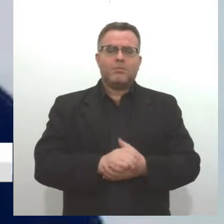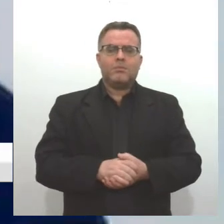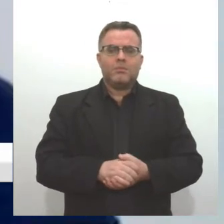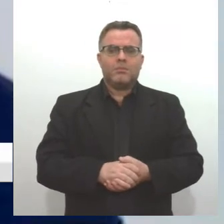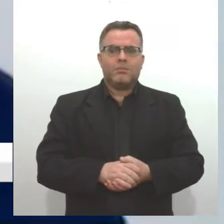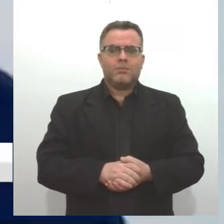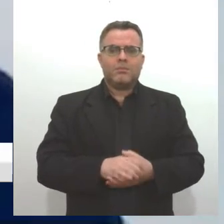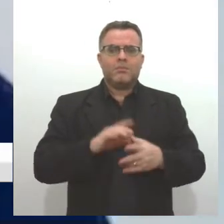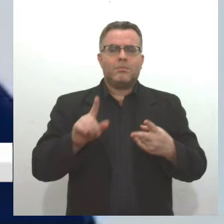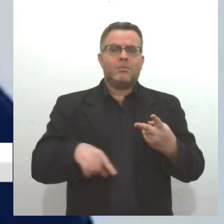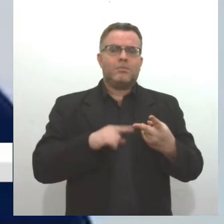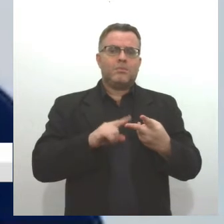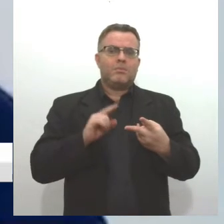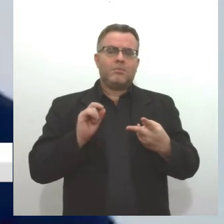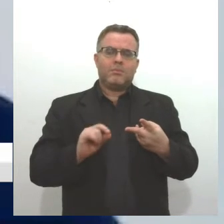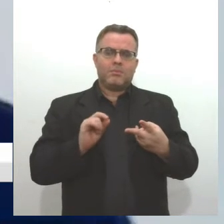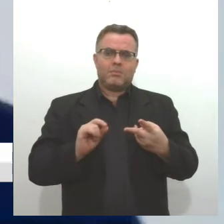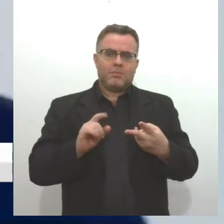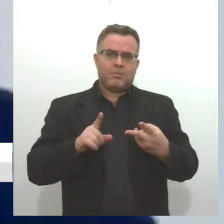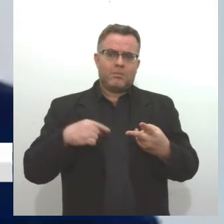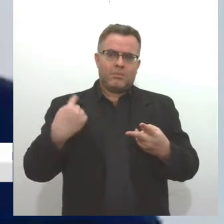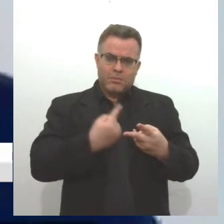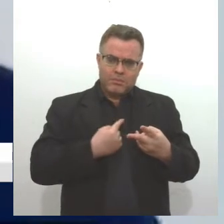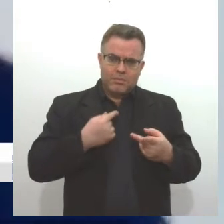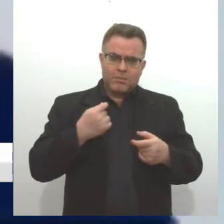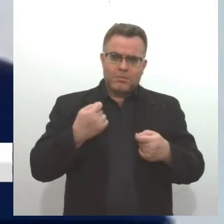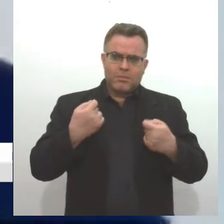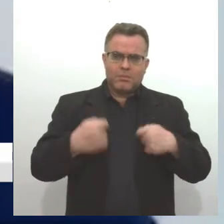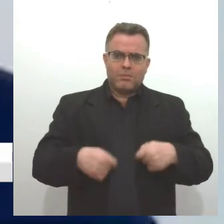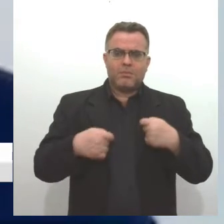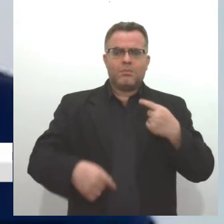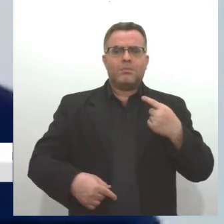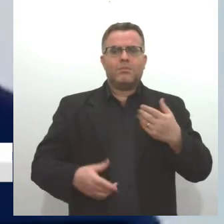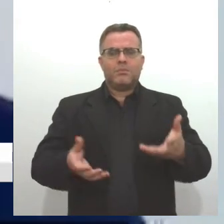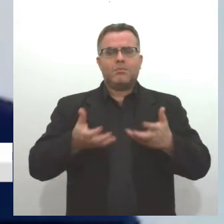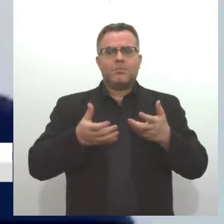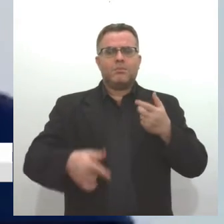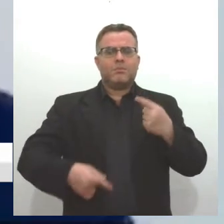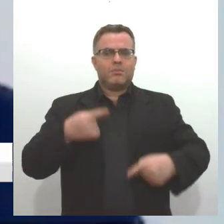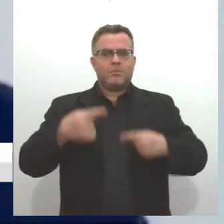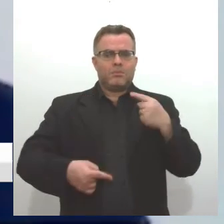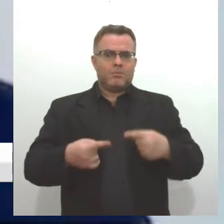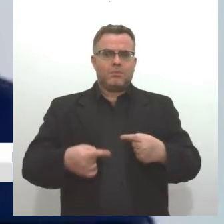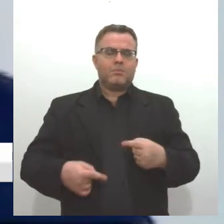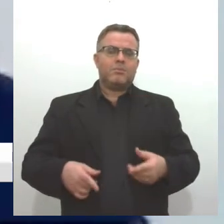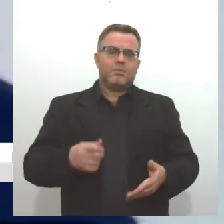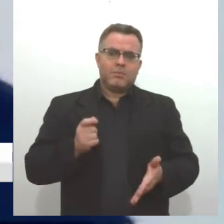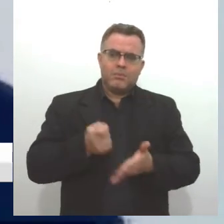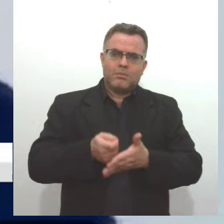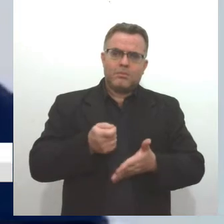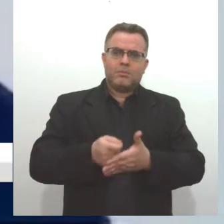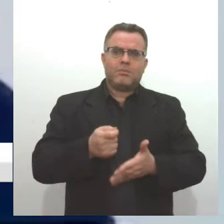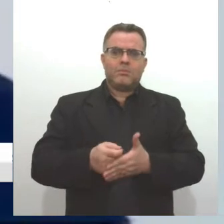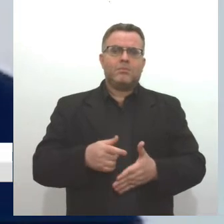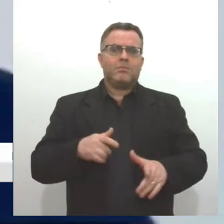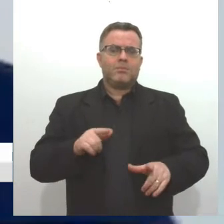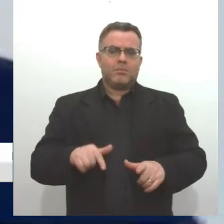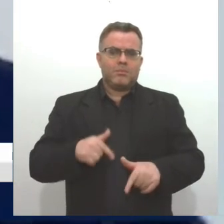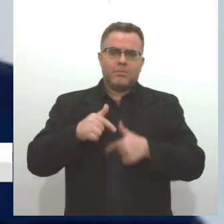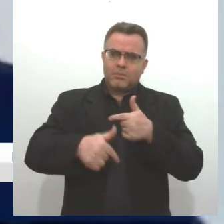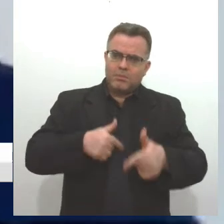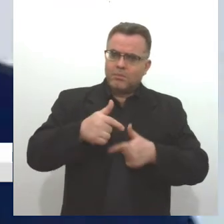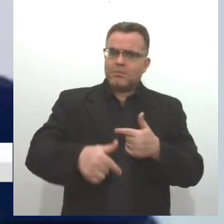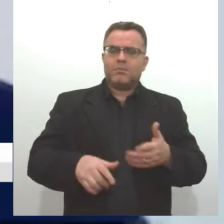E segundo, a gente tem, como foi dito, uma política que, do Estado que vai sendo retomada, que é o Centro de Referência,